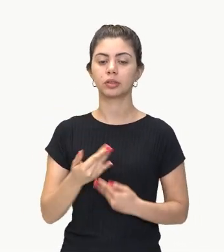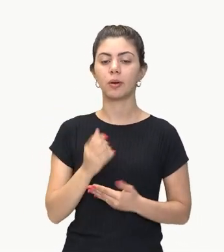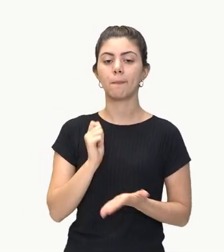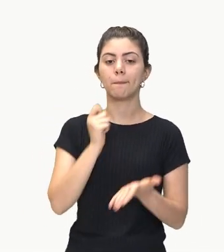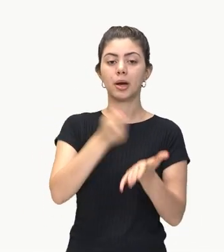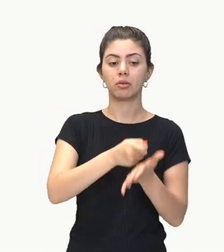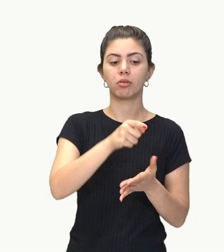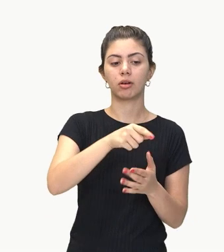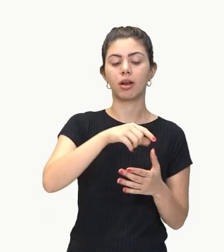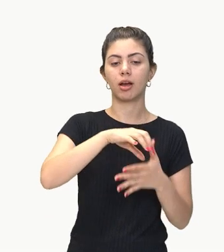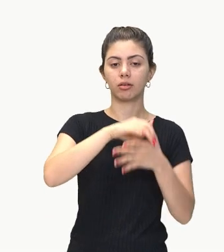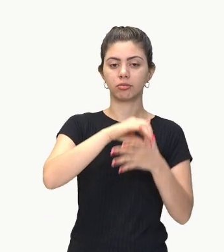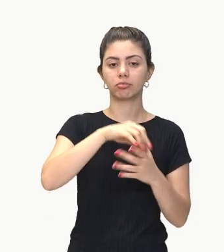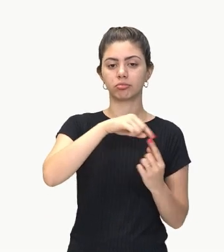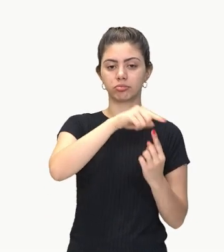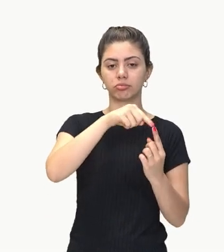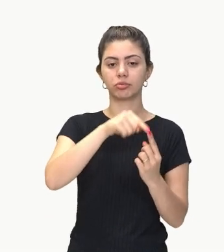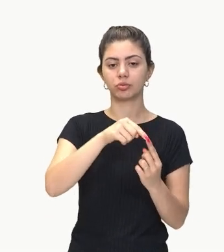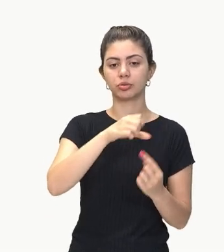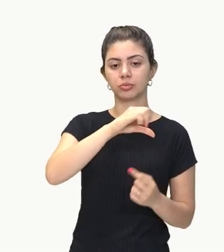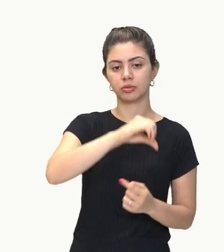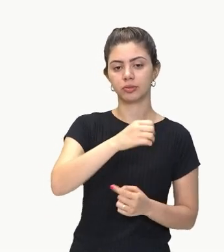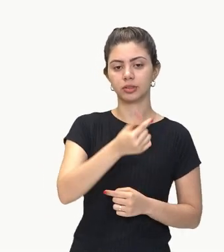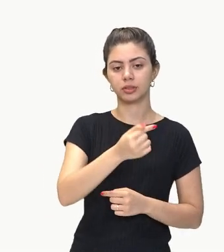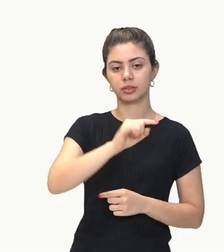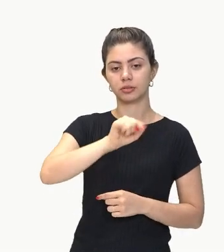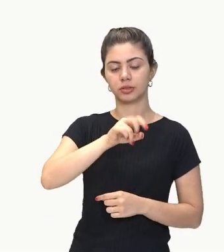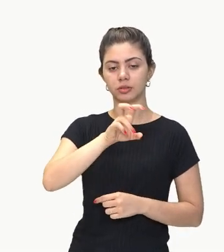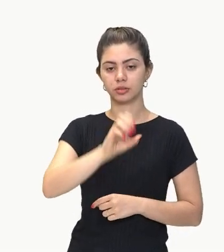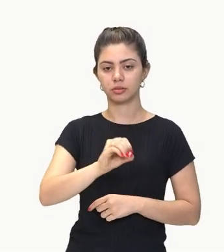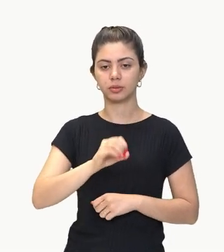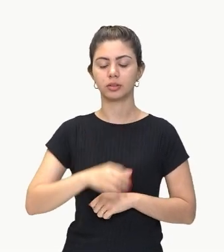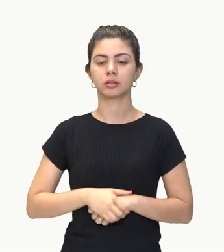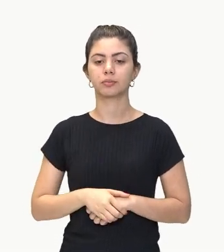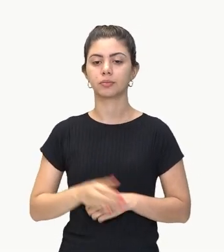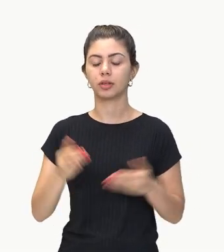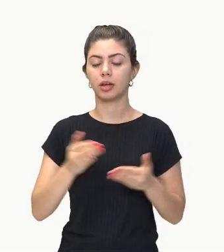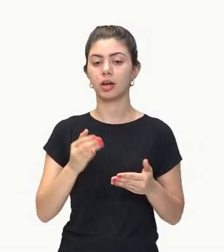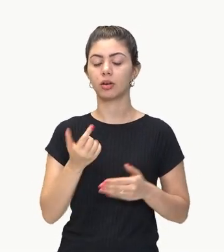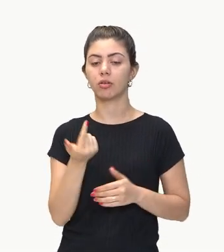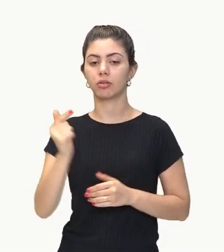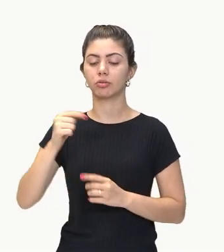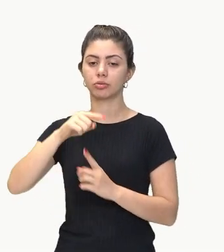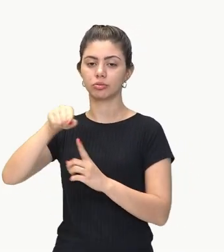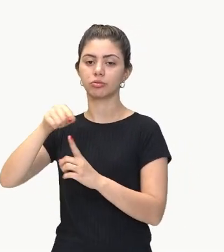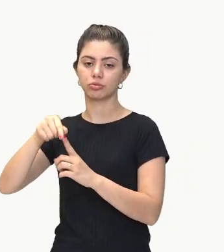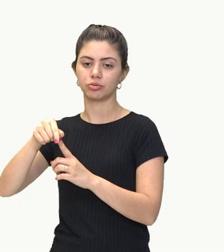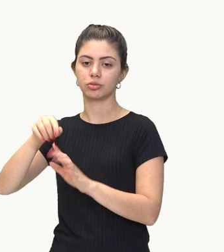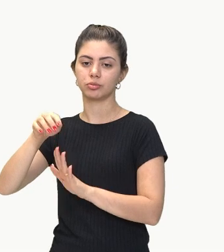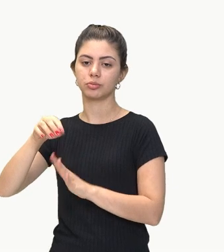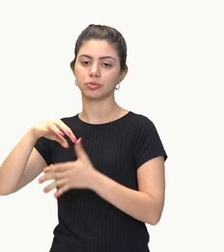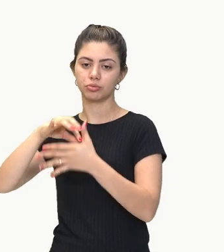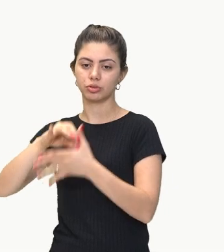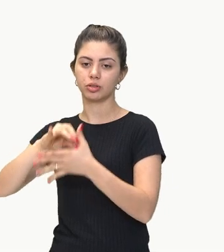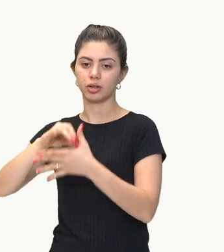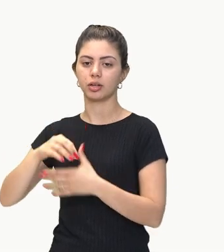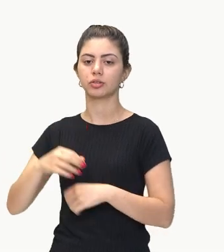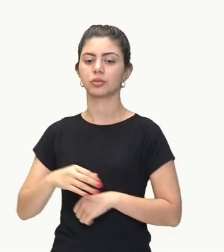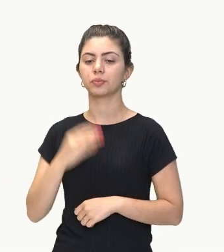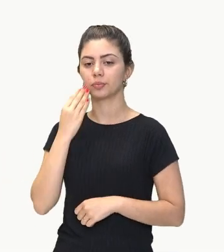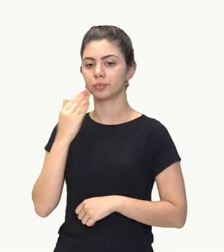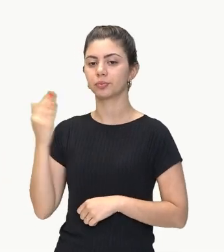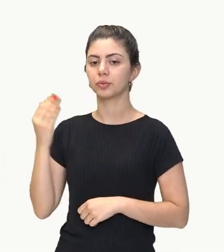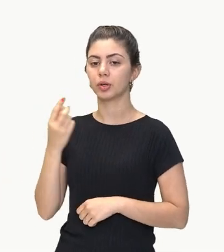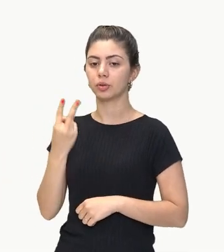97,50. Tudo bem? Agora, vamos ver aqui com o contrafilé. Ó. 2 vezes 0,